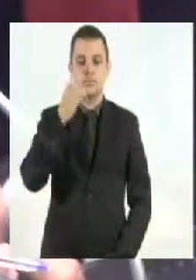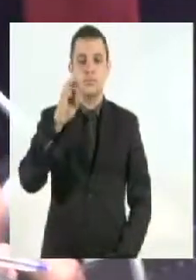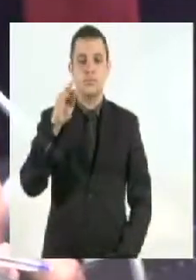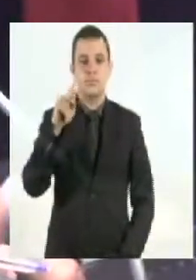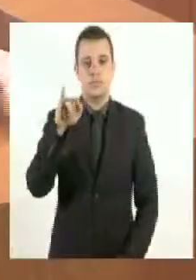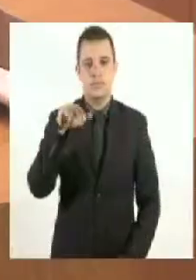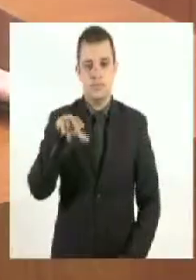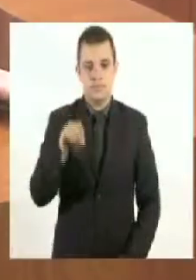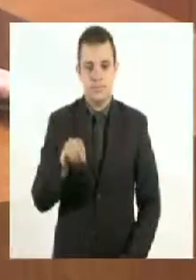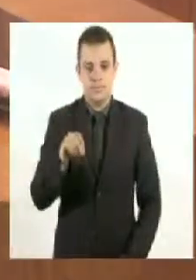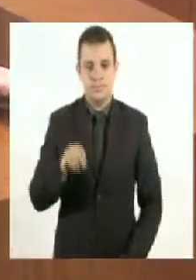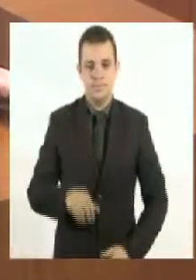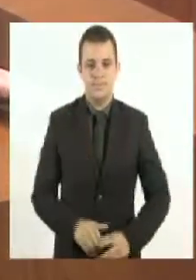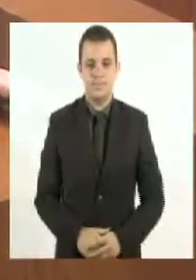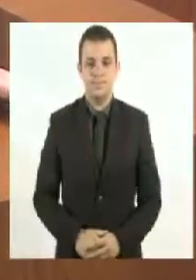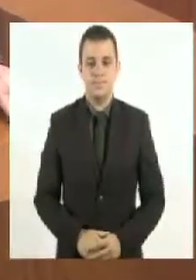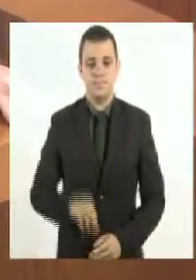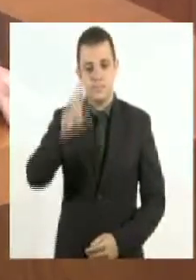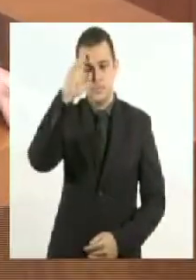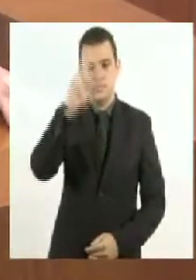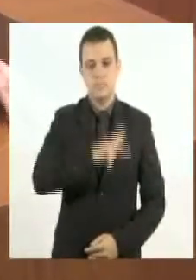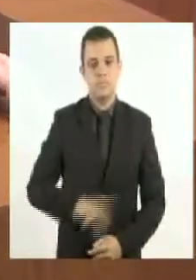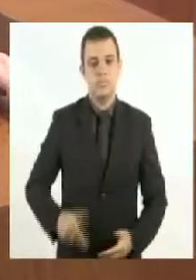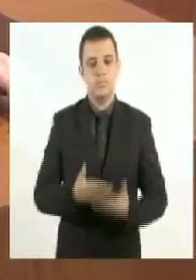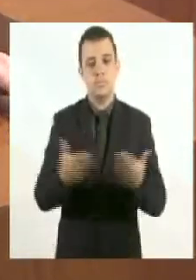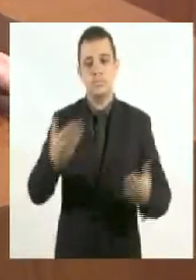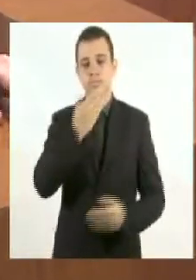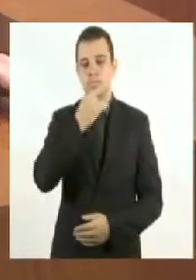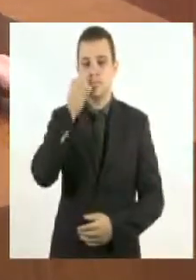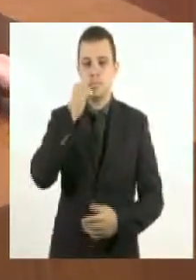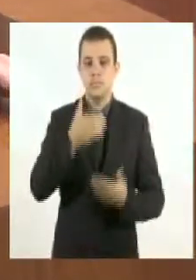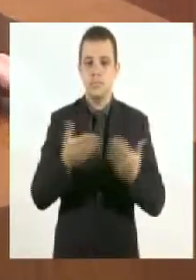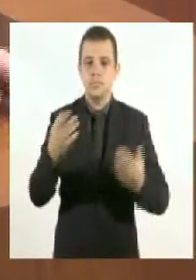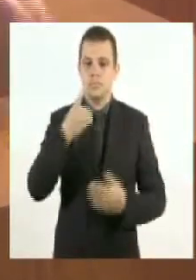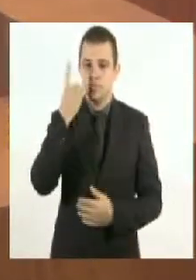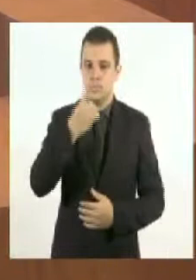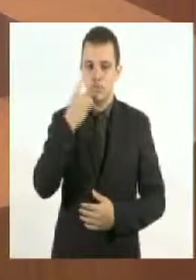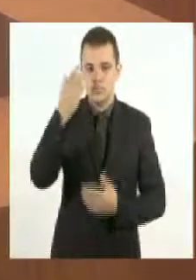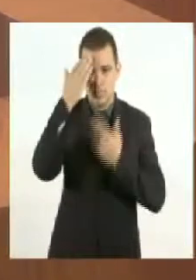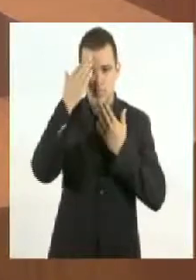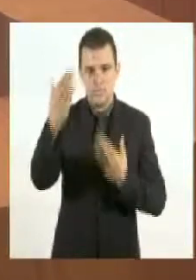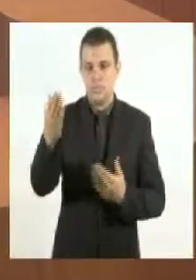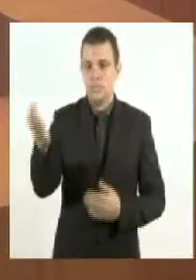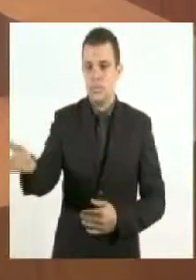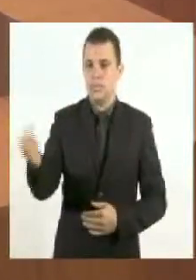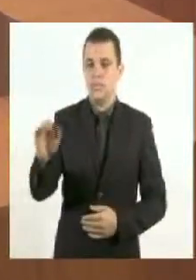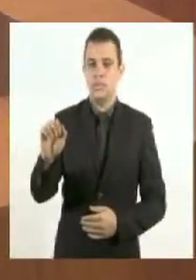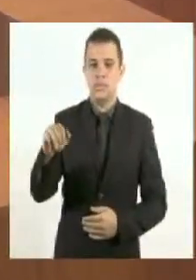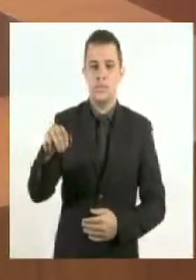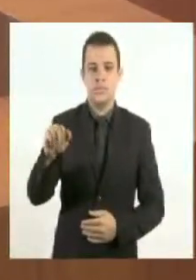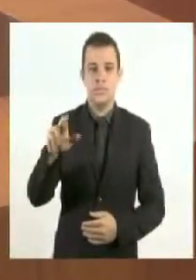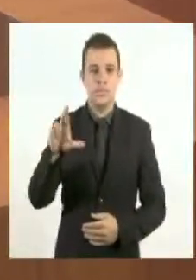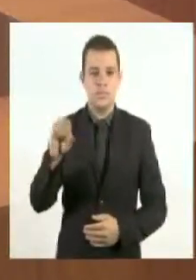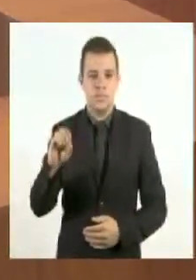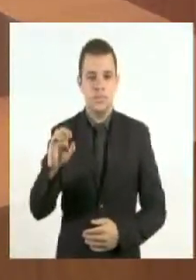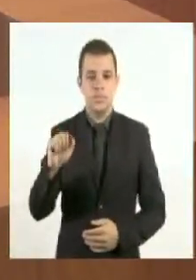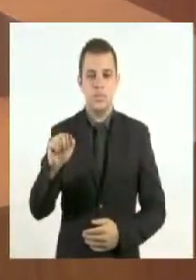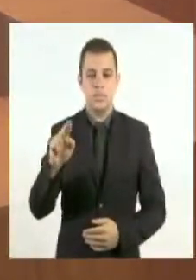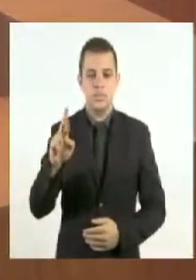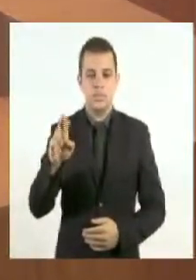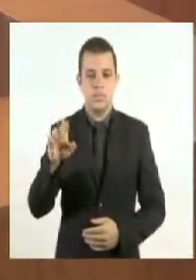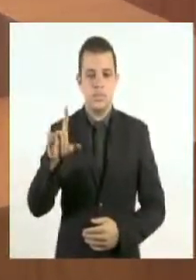Senhor presidente, senhores deputados, senhoras deputadas, deputado Marco Aurélio, grato pela troca, pela inversão comigo aqui na inscrição do Pequeno